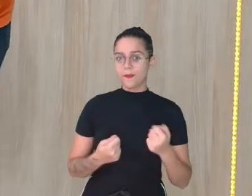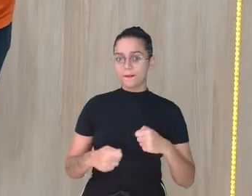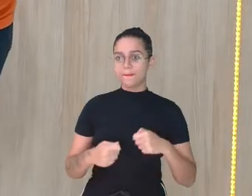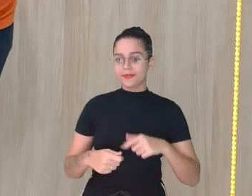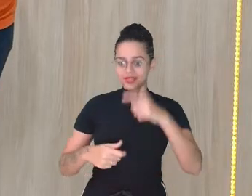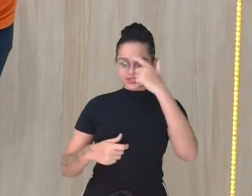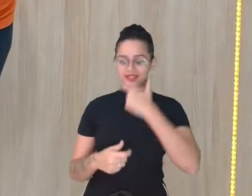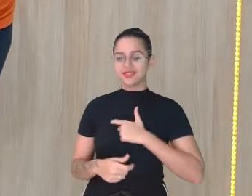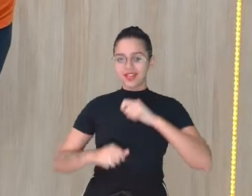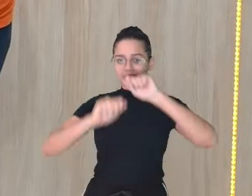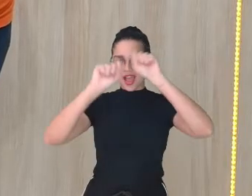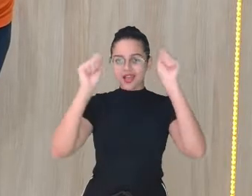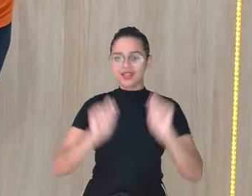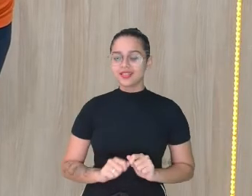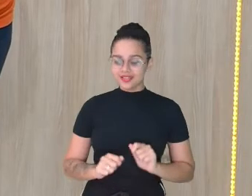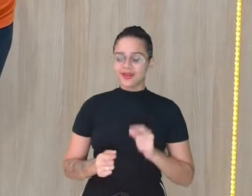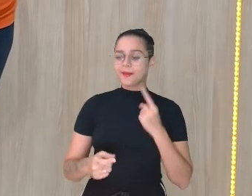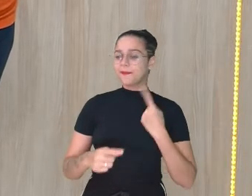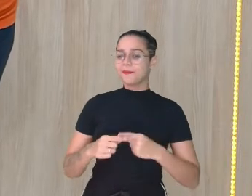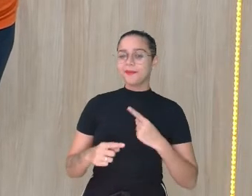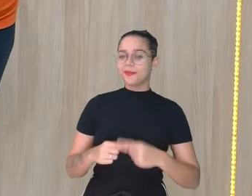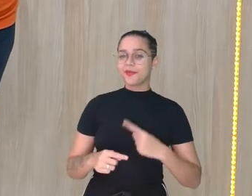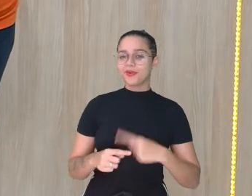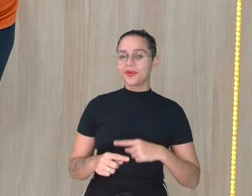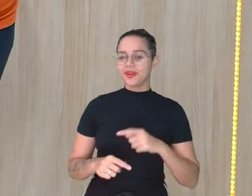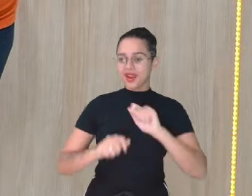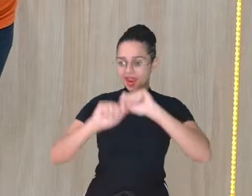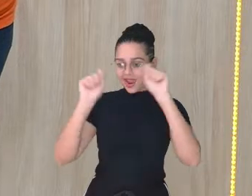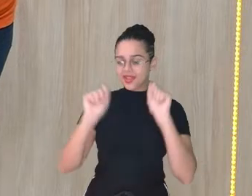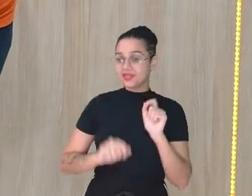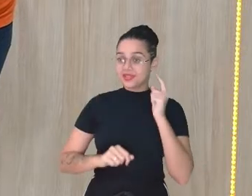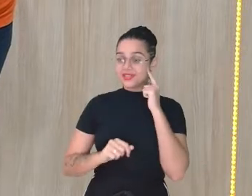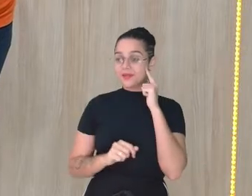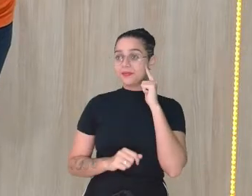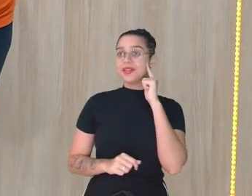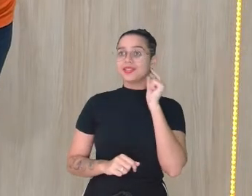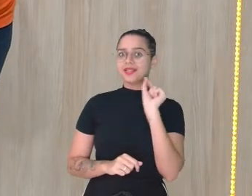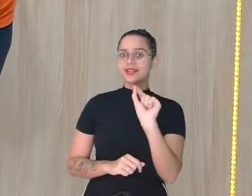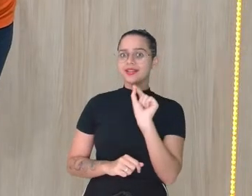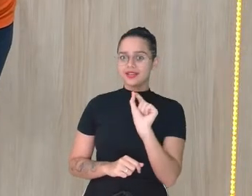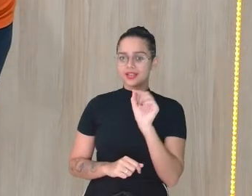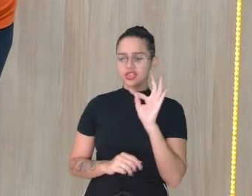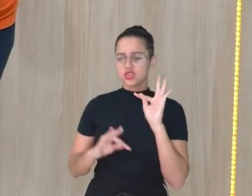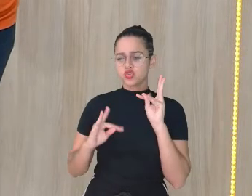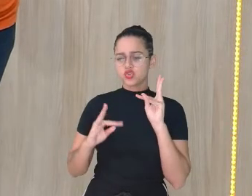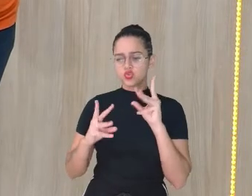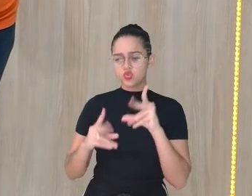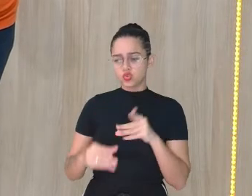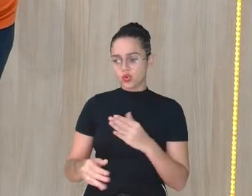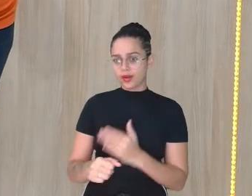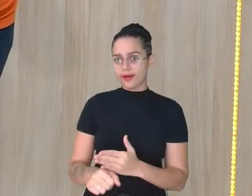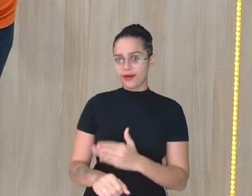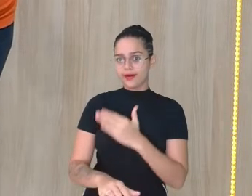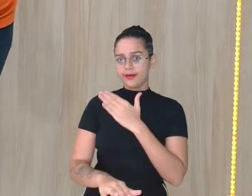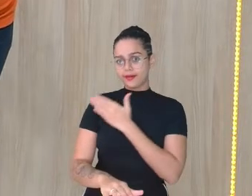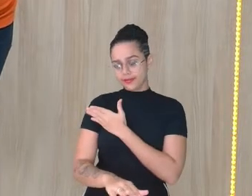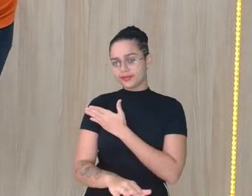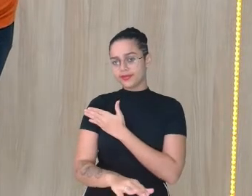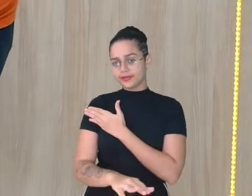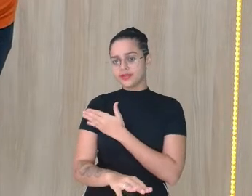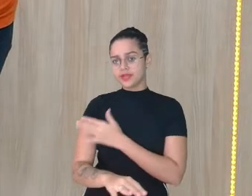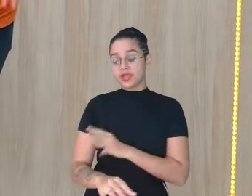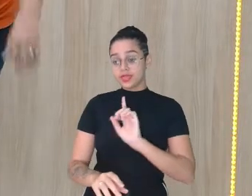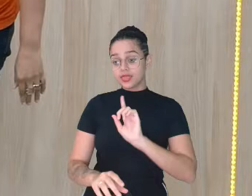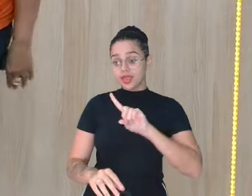que ser artístico, porque o artista, ele pensa em tudo antes e ele